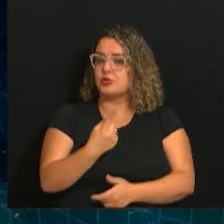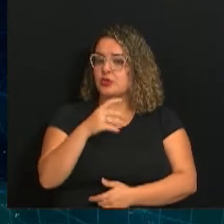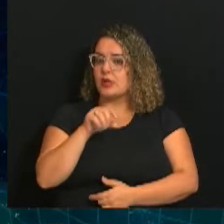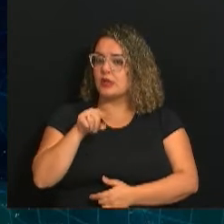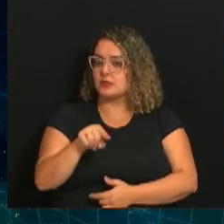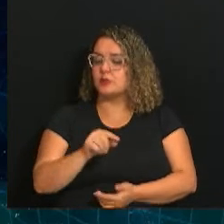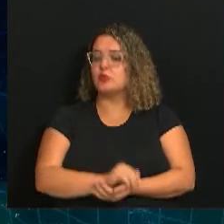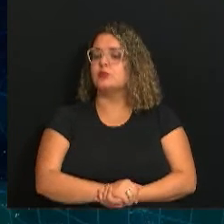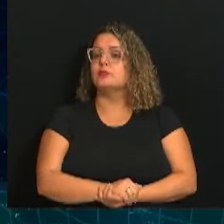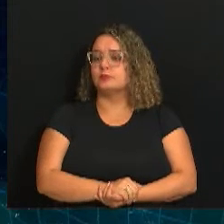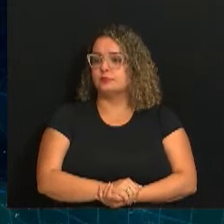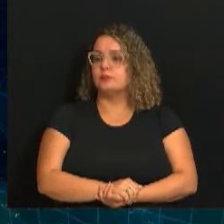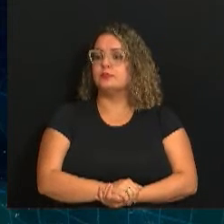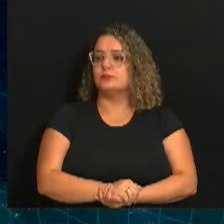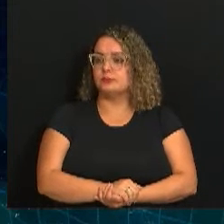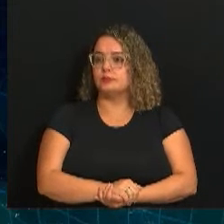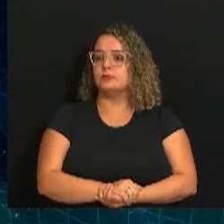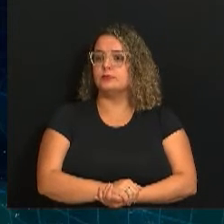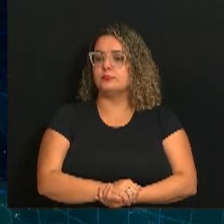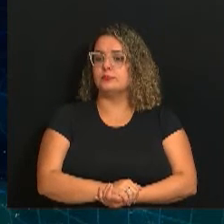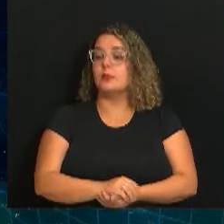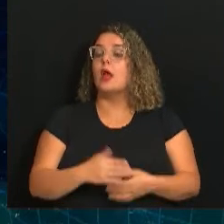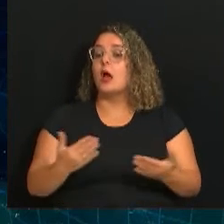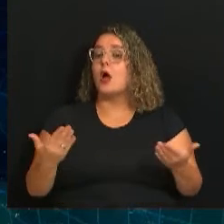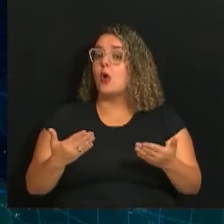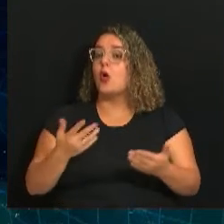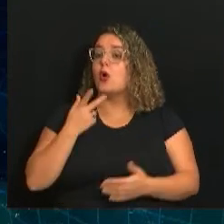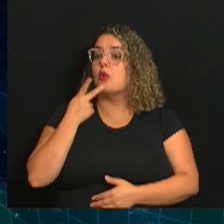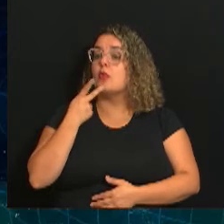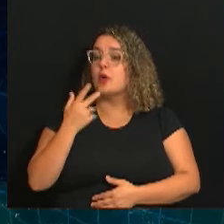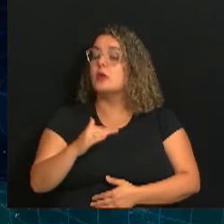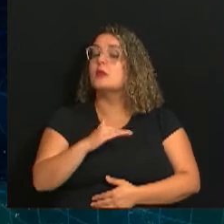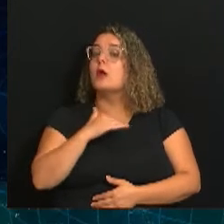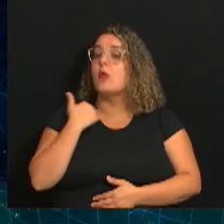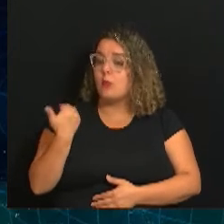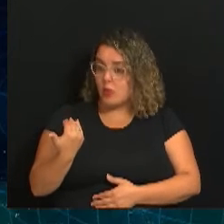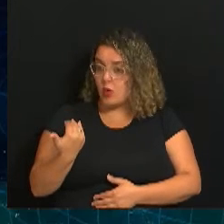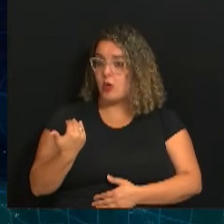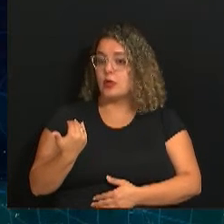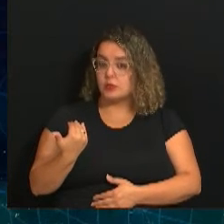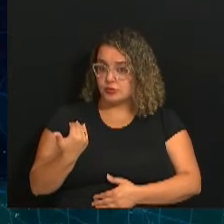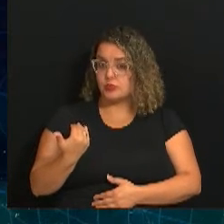39.034, Americana 37.532, Santa Bárbara do Oeste